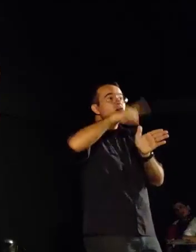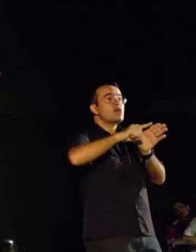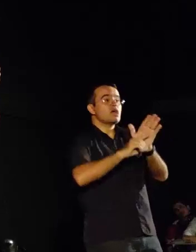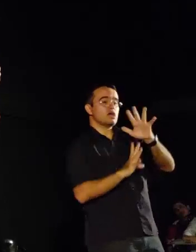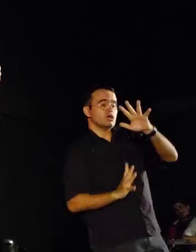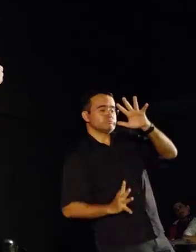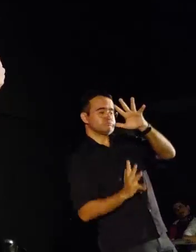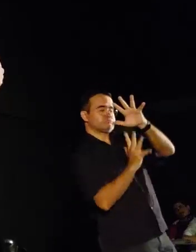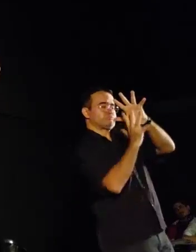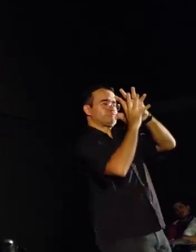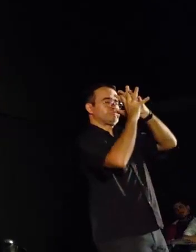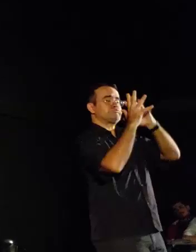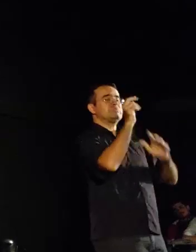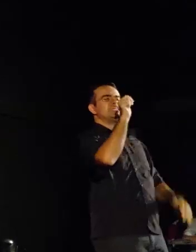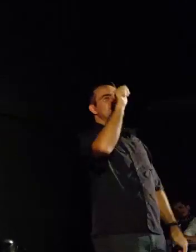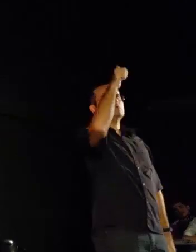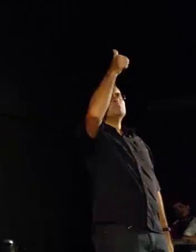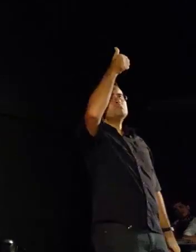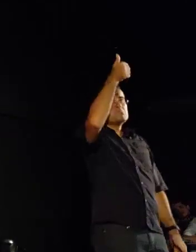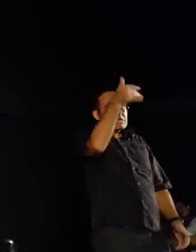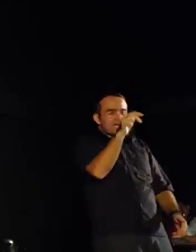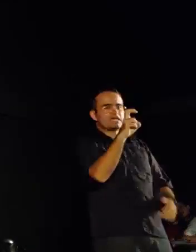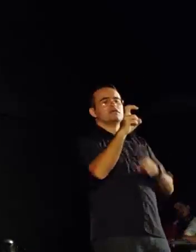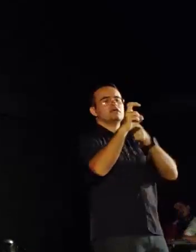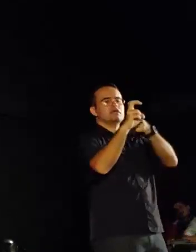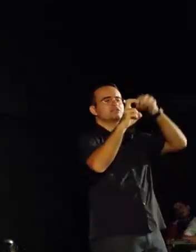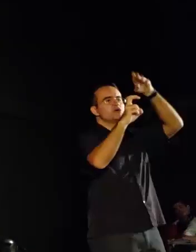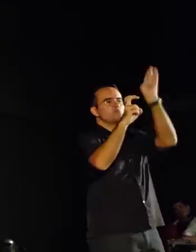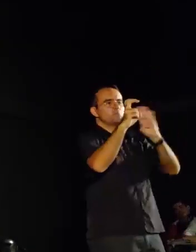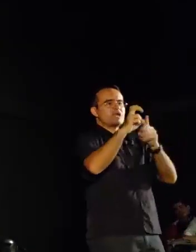mundo. Todos diziam isso. Isso não era só um